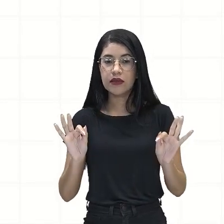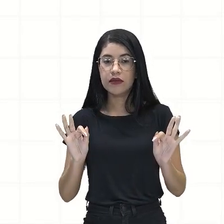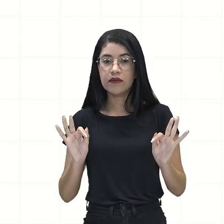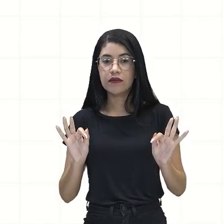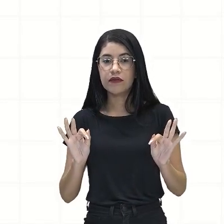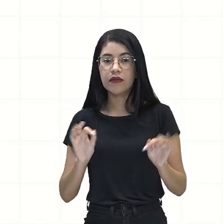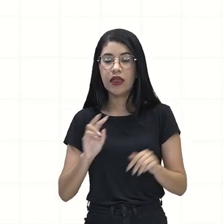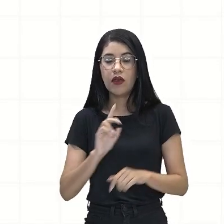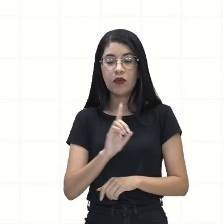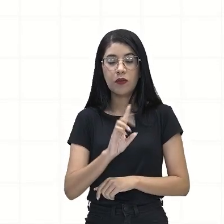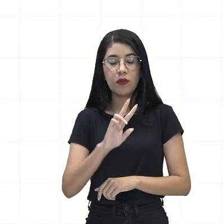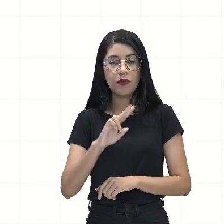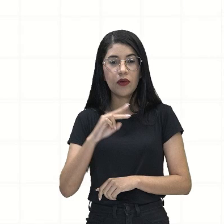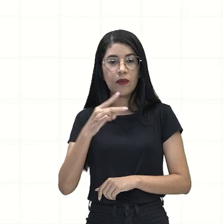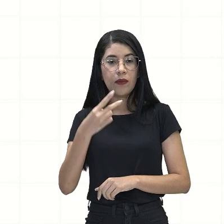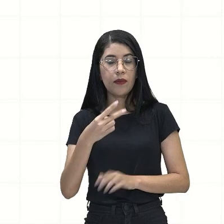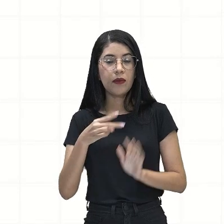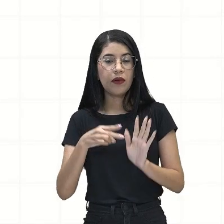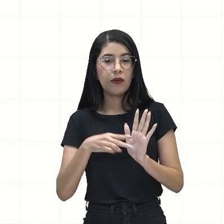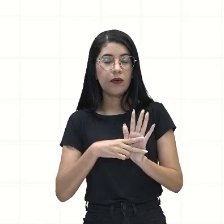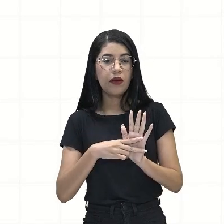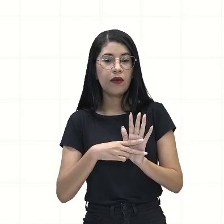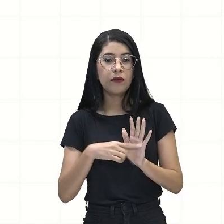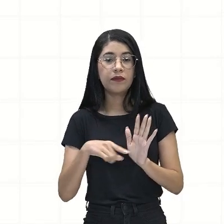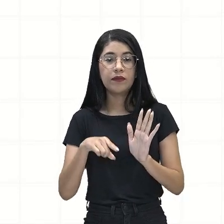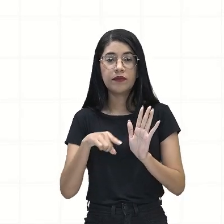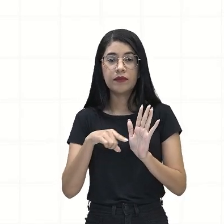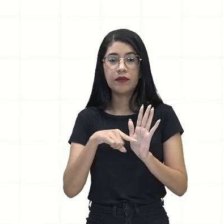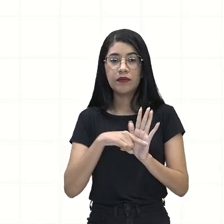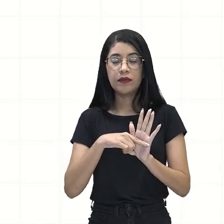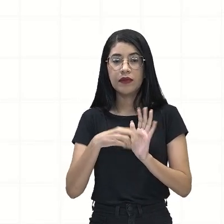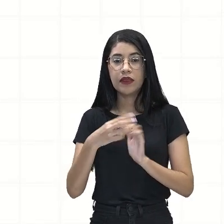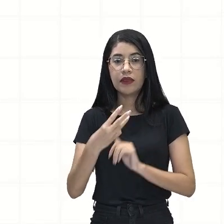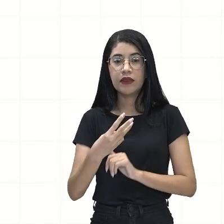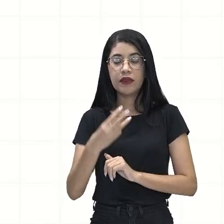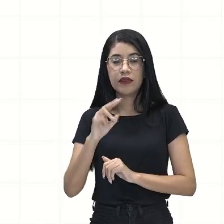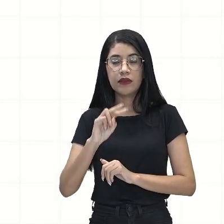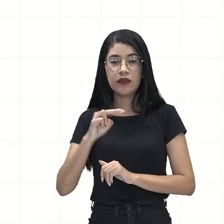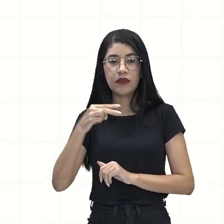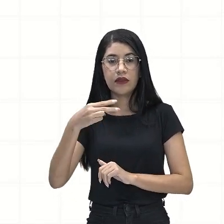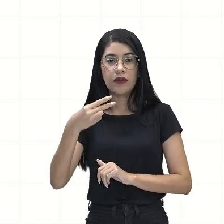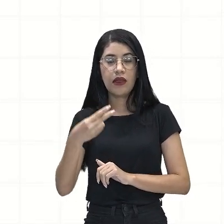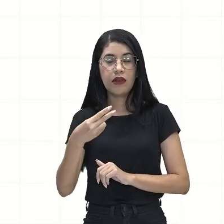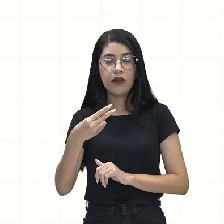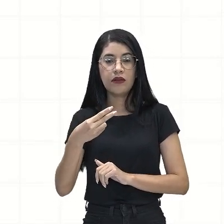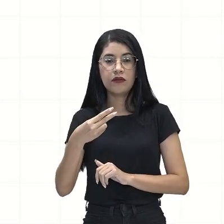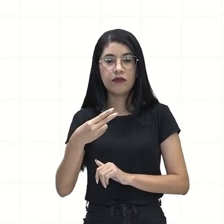distância ao quadrado é igual ao primeiro valor que eu encontrei ao quadrado,